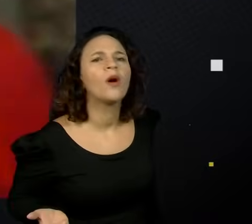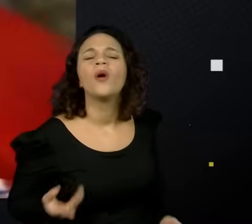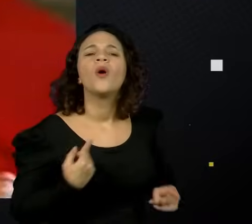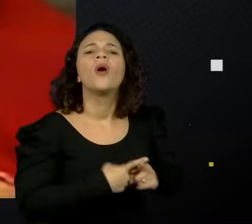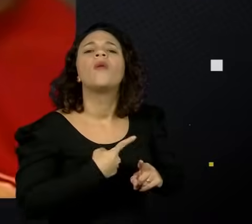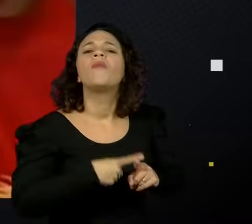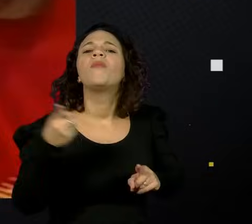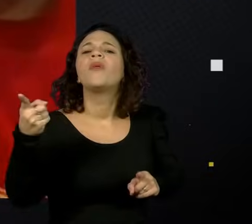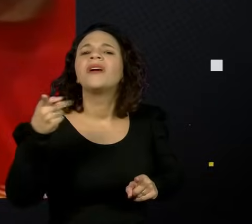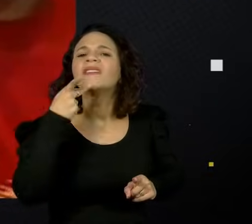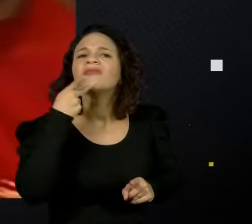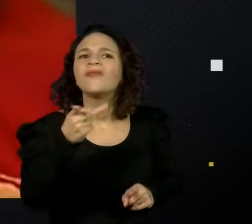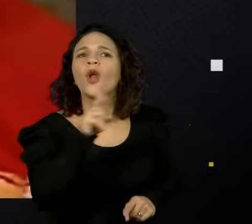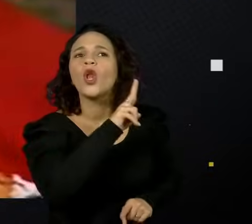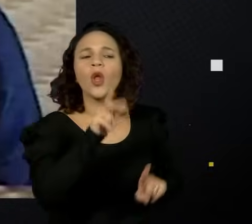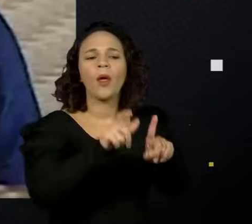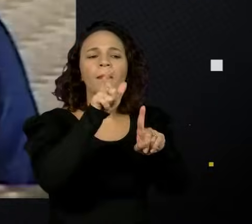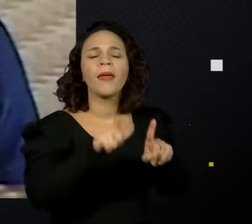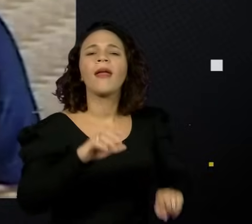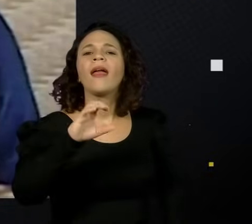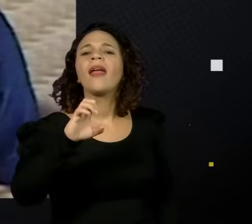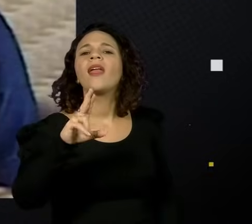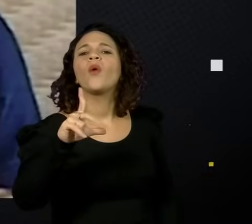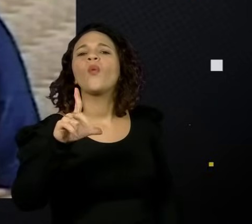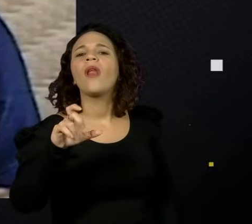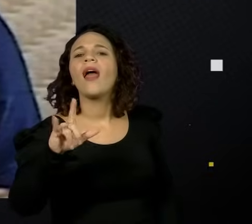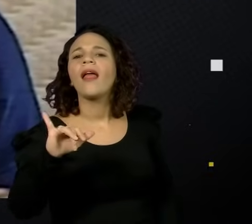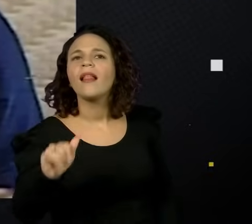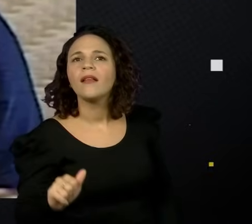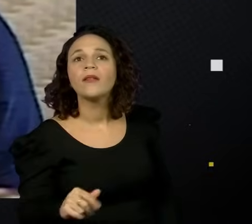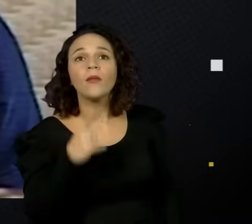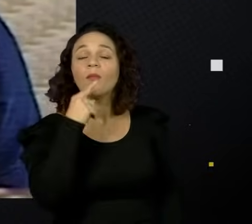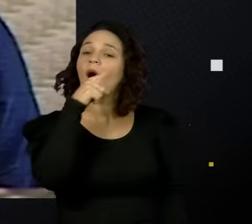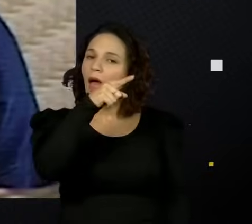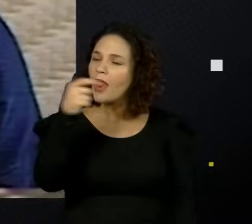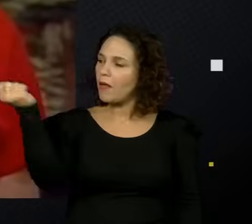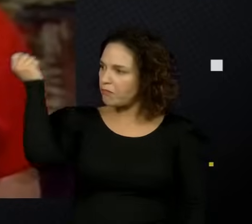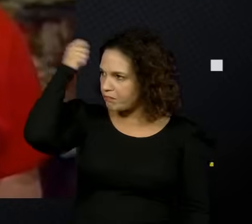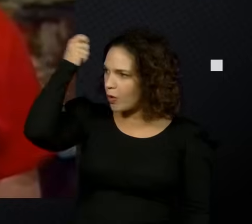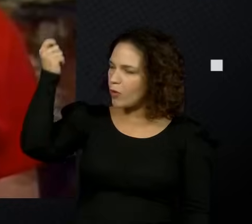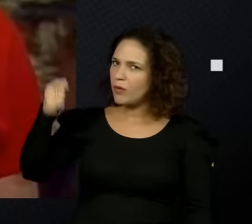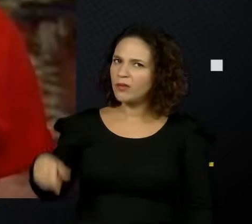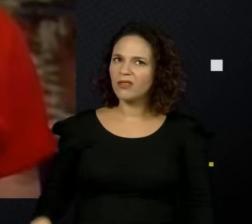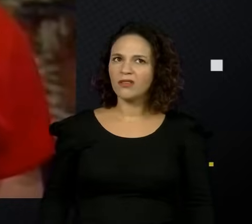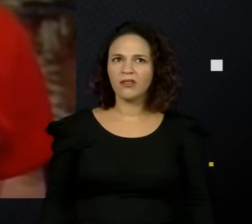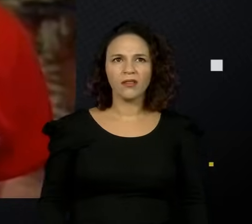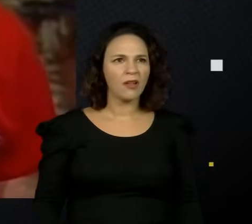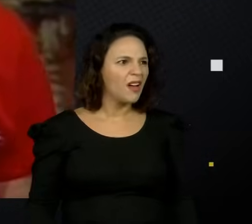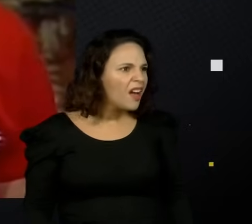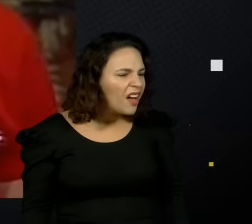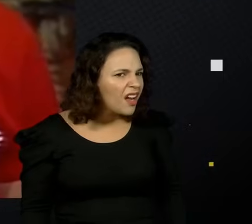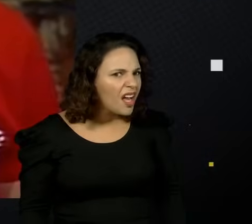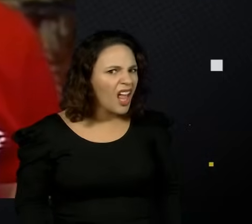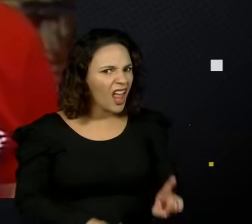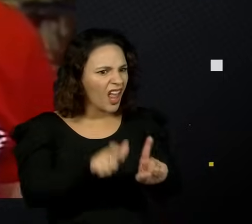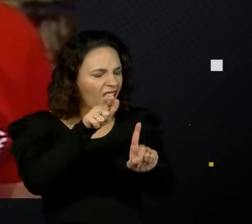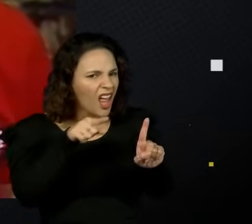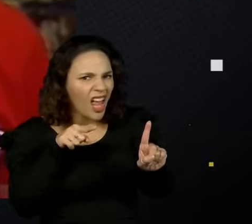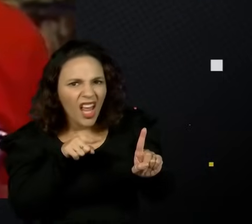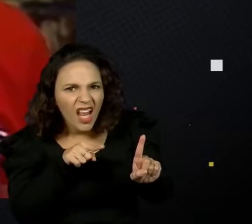você chegou aqui falando o nome da Eucleia? Porque foi ela que me acertou a cabeça. A Eucleia?